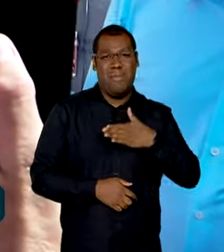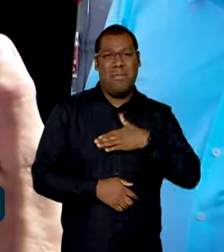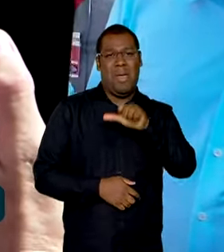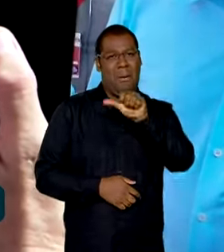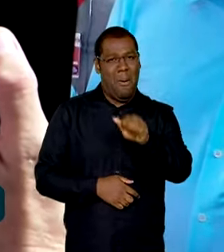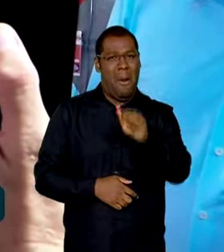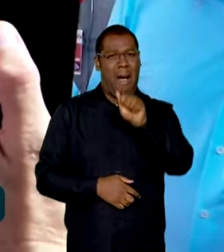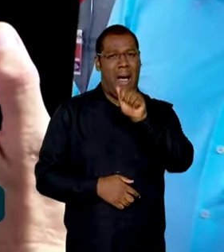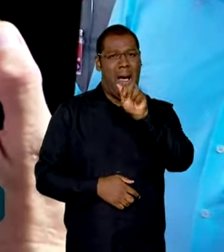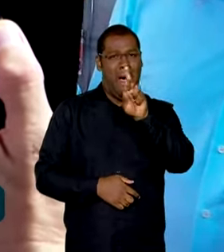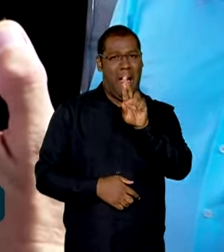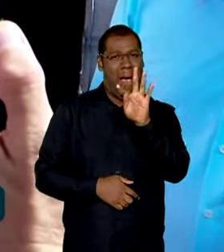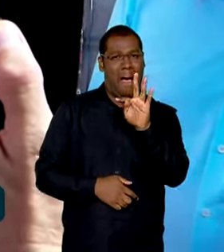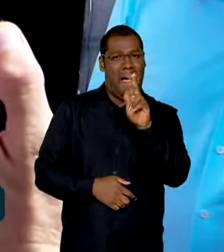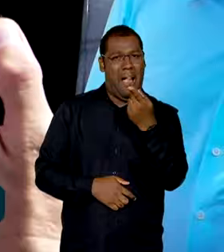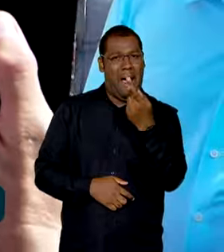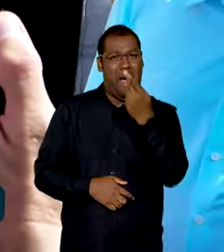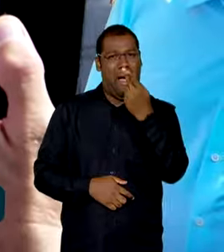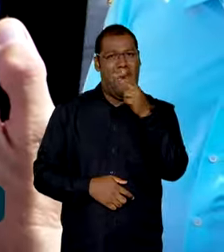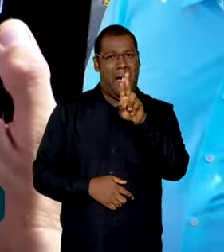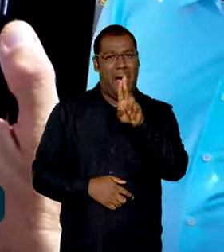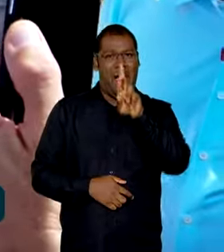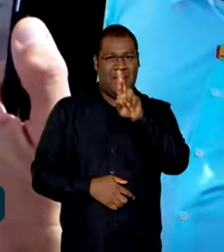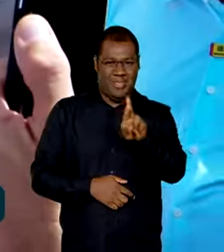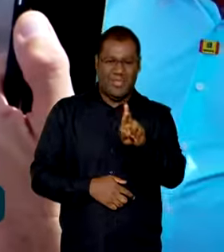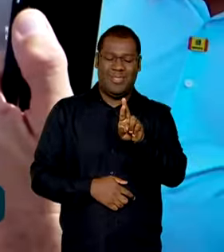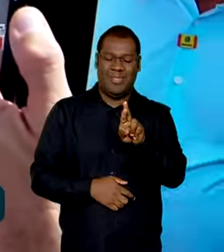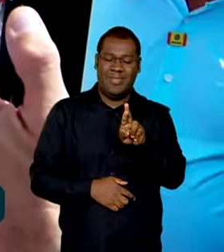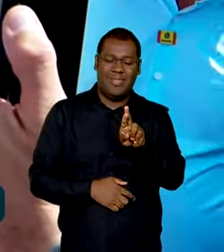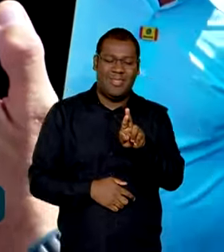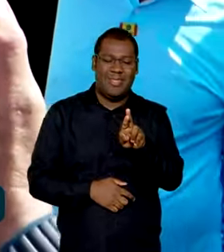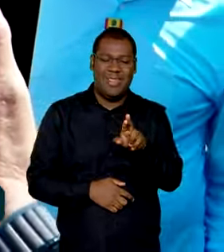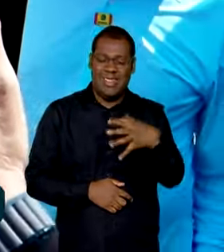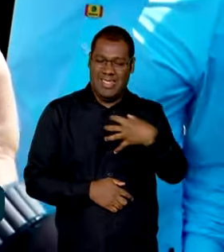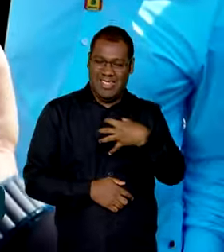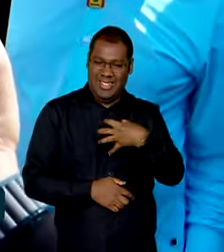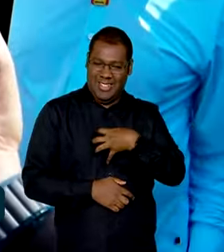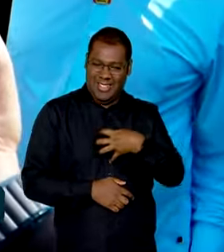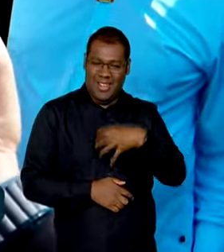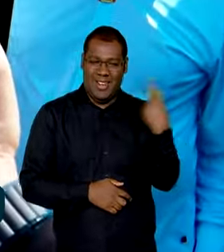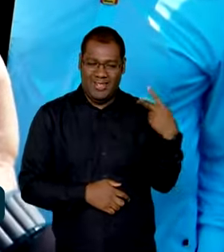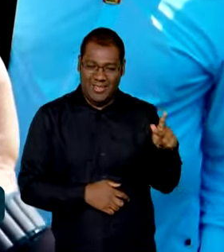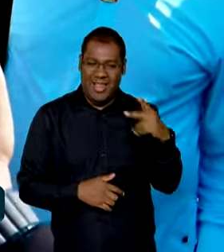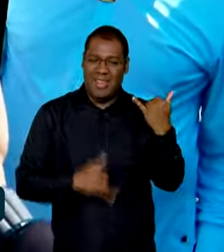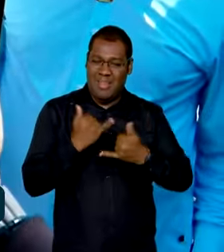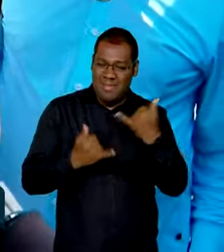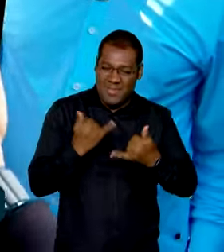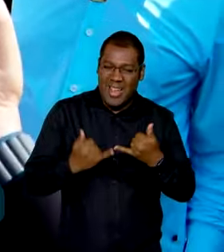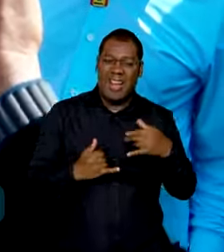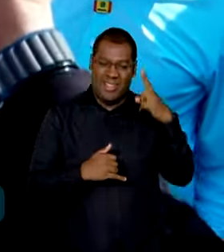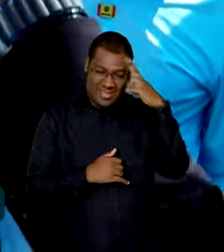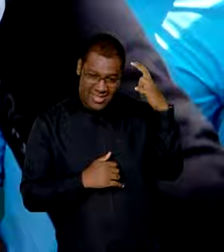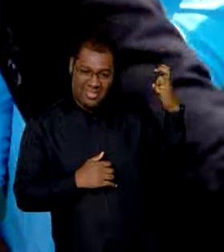ele continua sendo a criança alegre, a criança brincalhona, a criança muito esperta, que...